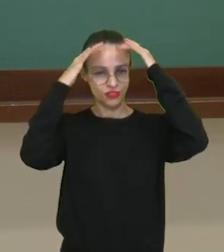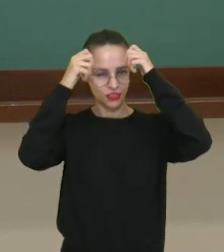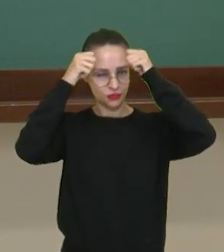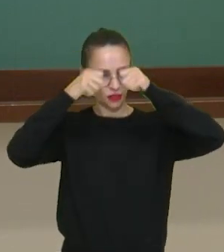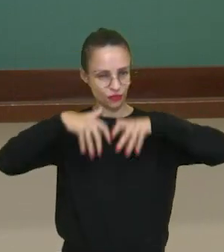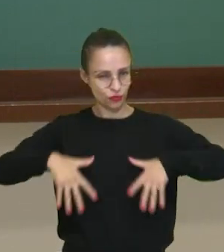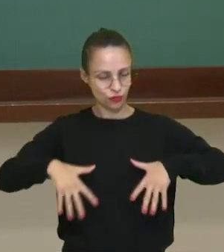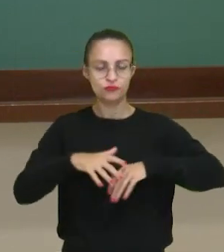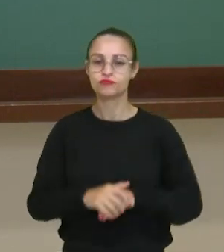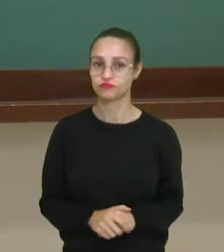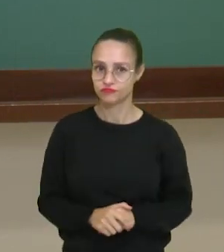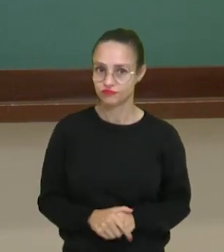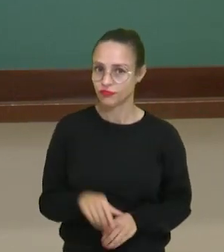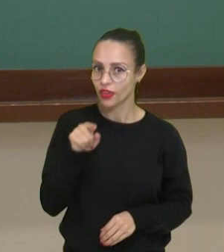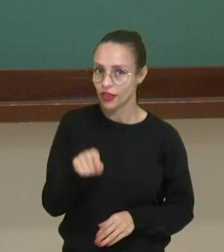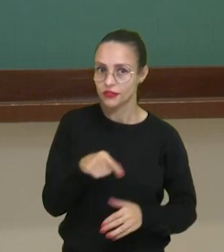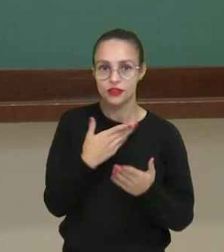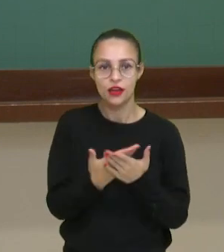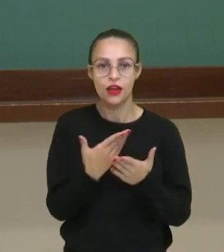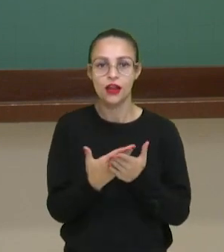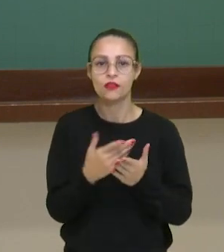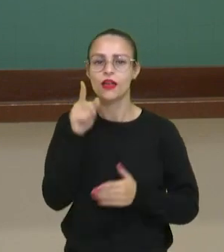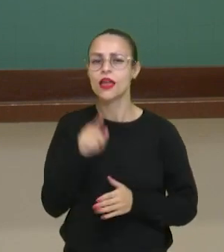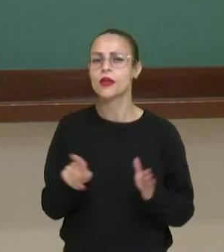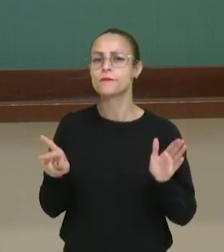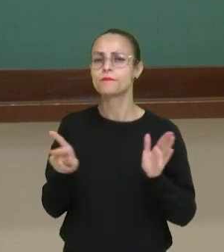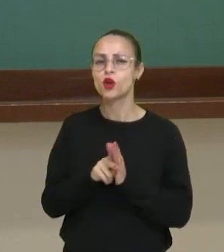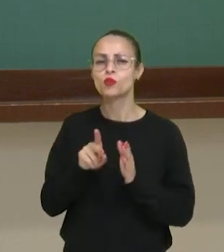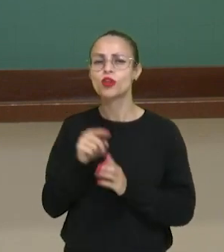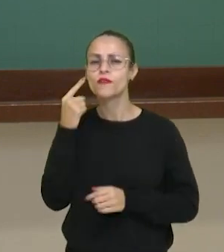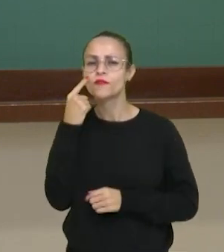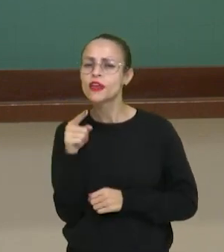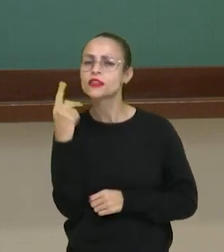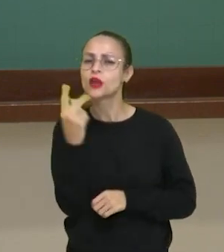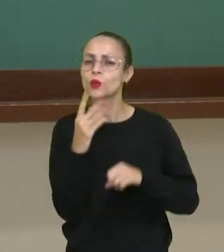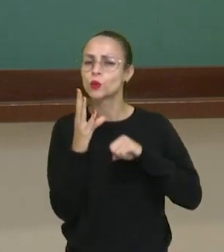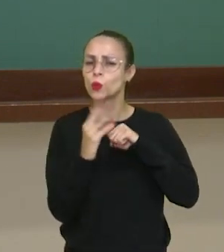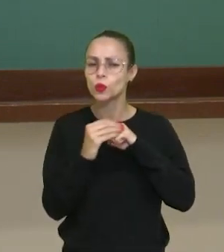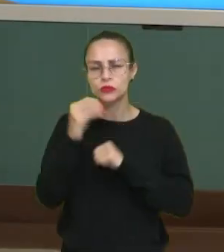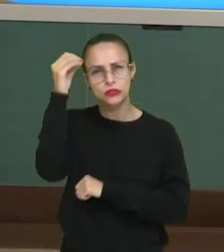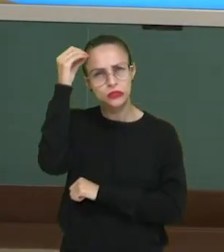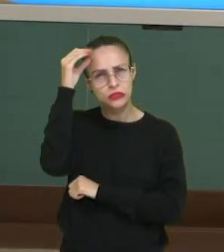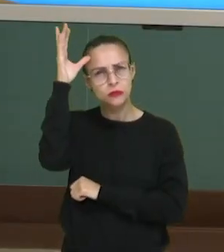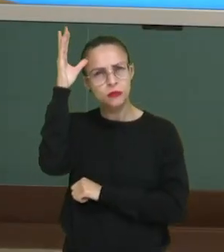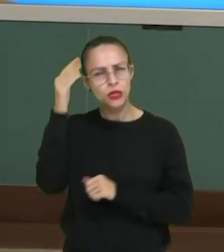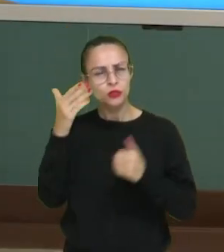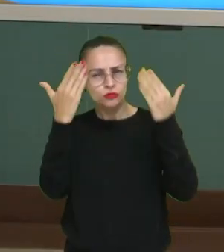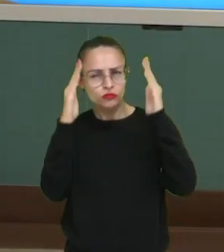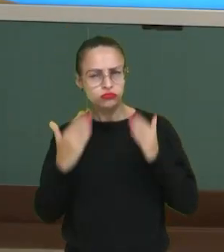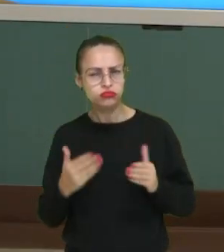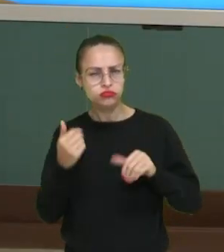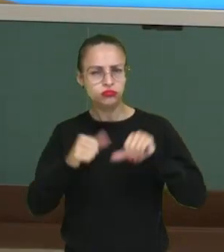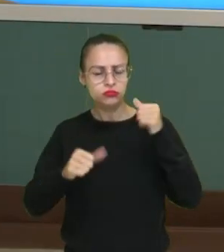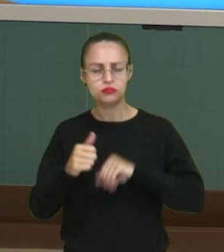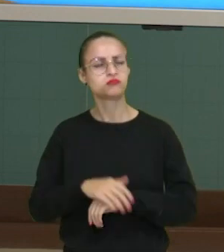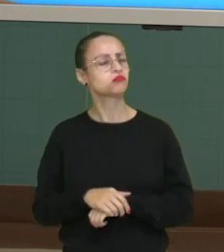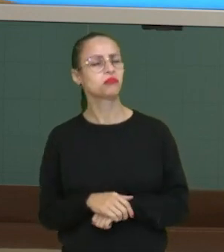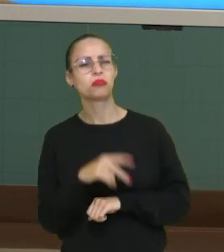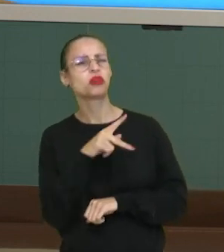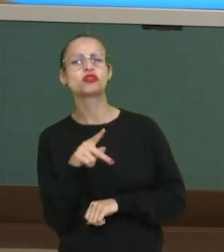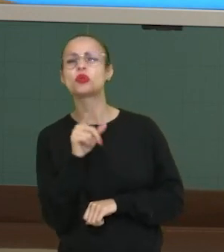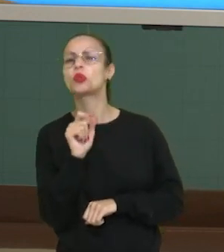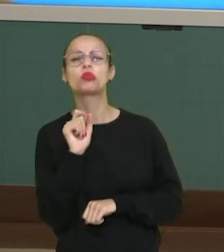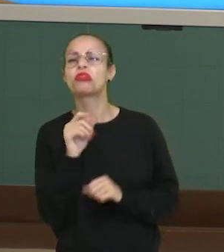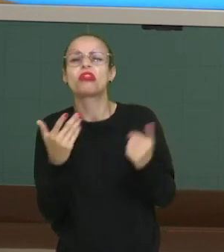para você que essa é uma aula de nivelamento? E aí você se pergunta, mas Fabiano, o que é